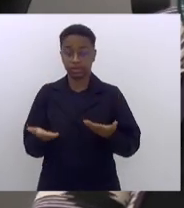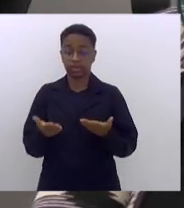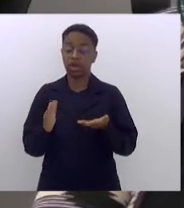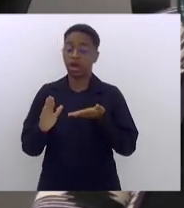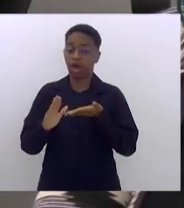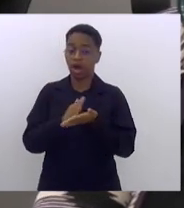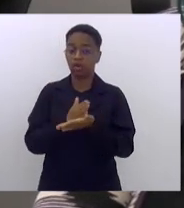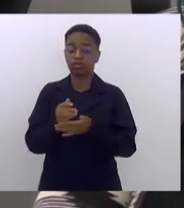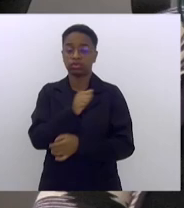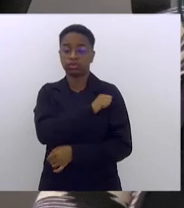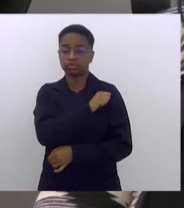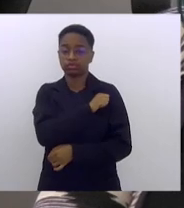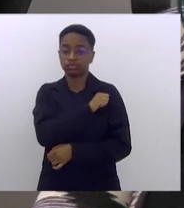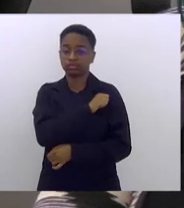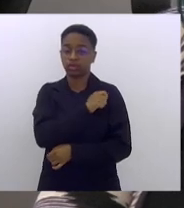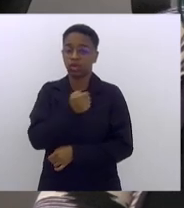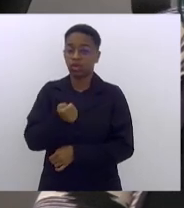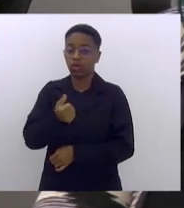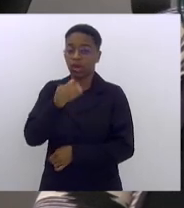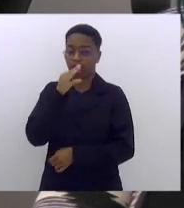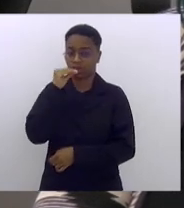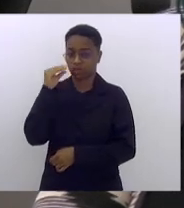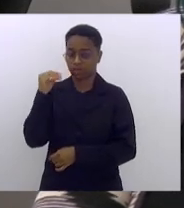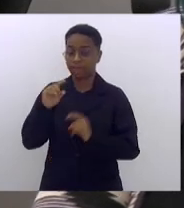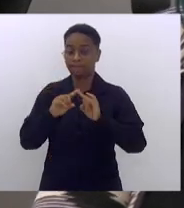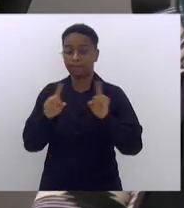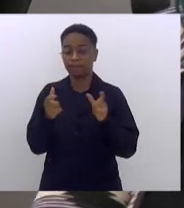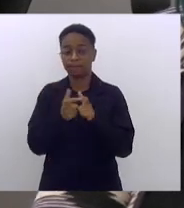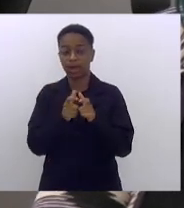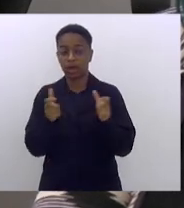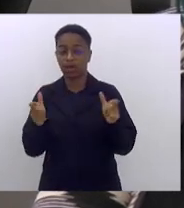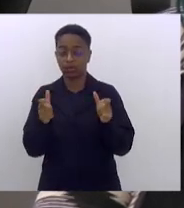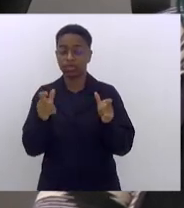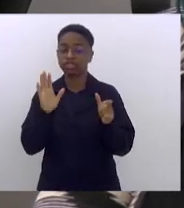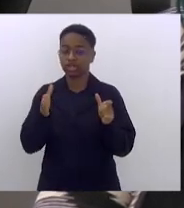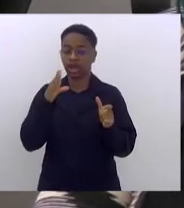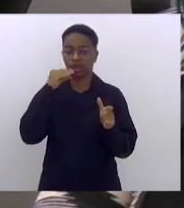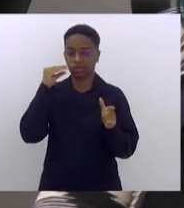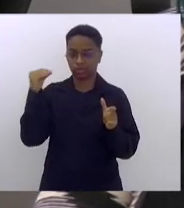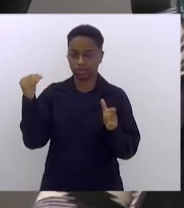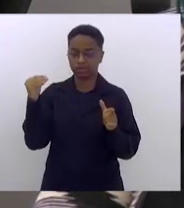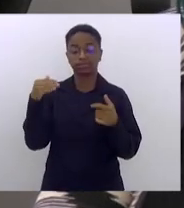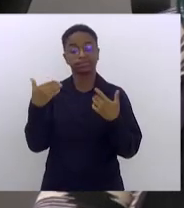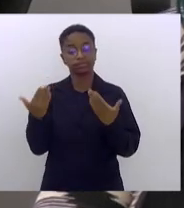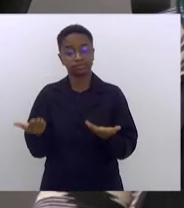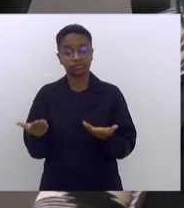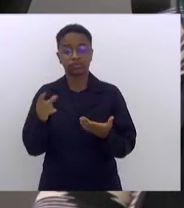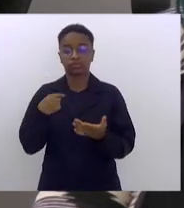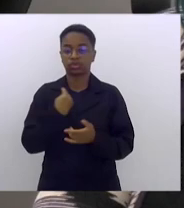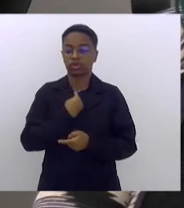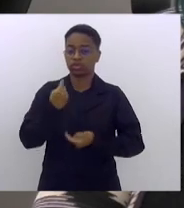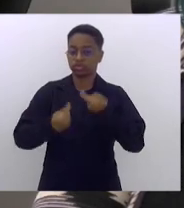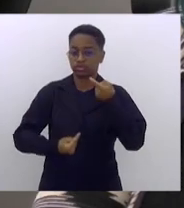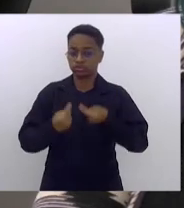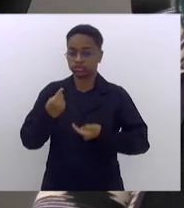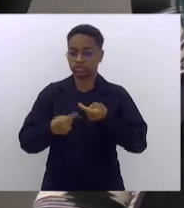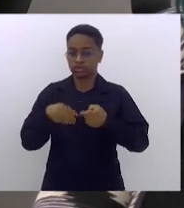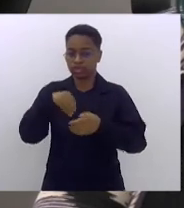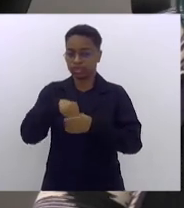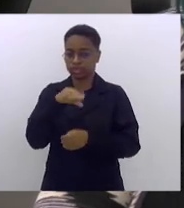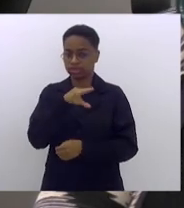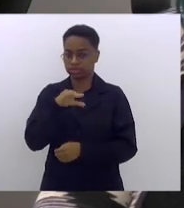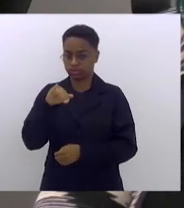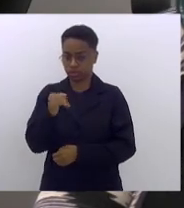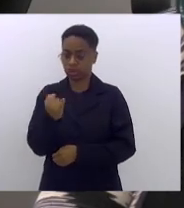da adolescência e os demais, o grosso dos nossos estudantes, já são adolescentes. Então, acho que a gente fazer esse debate no âmbito da CCJ